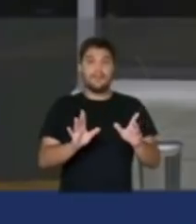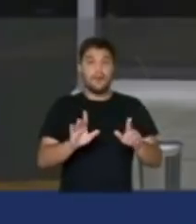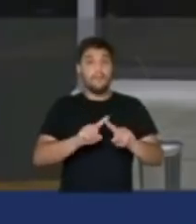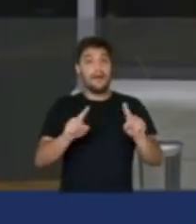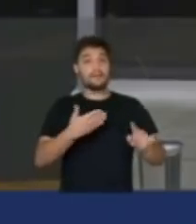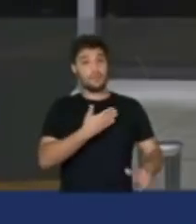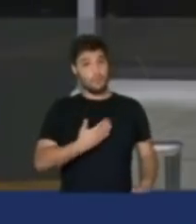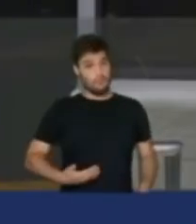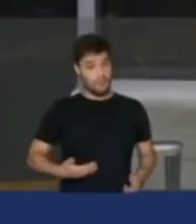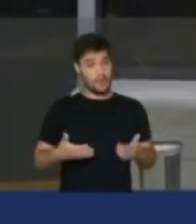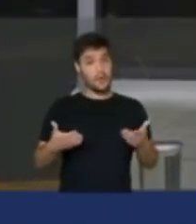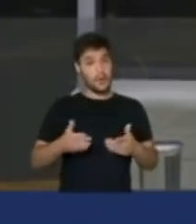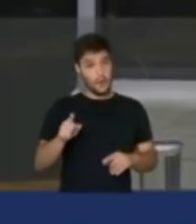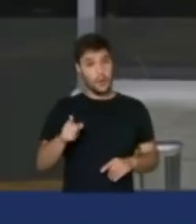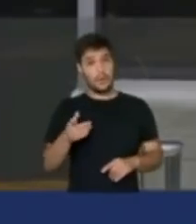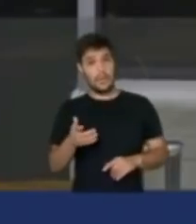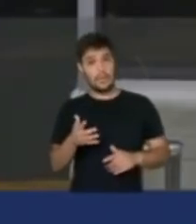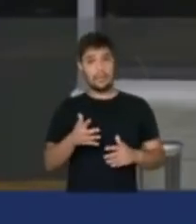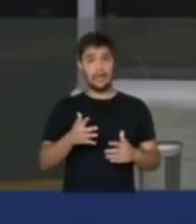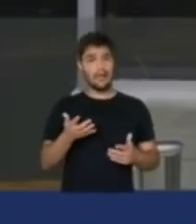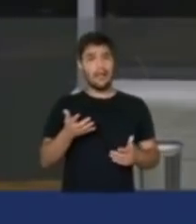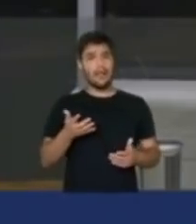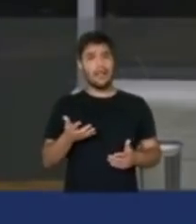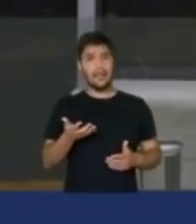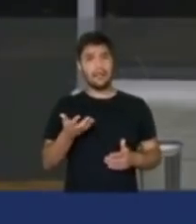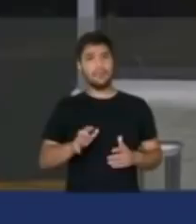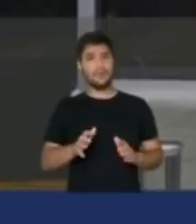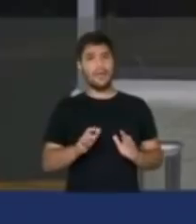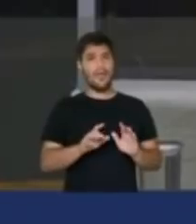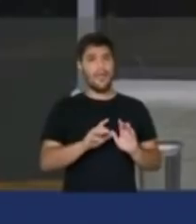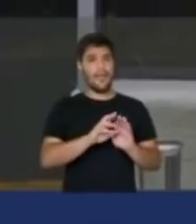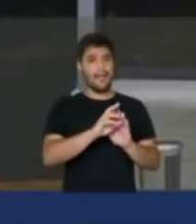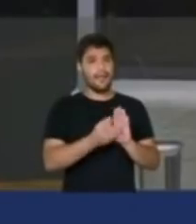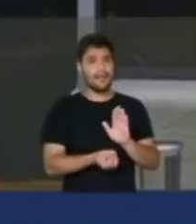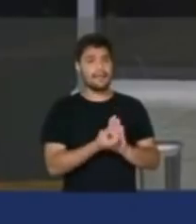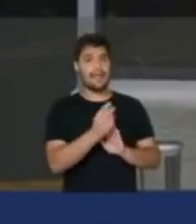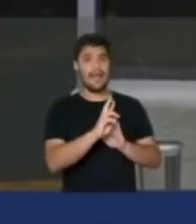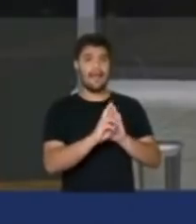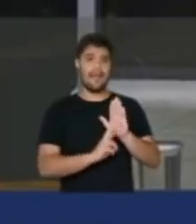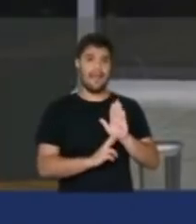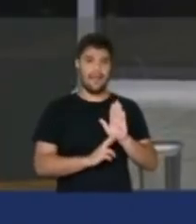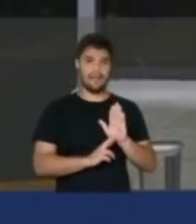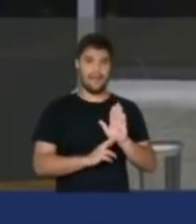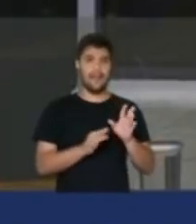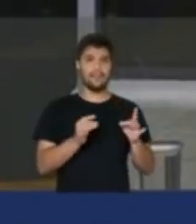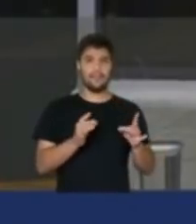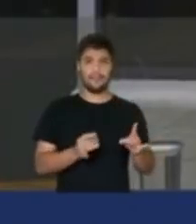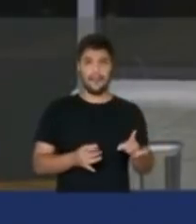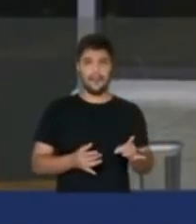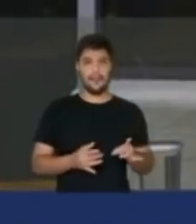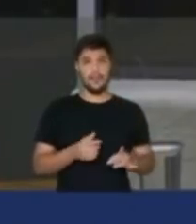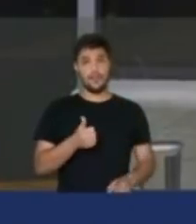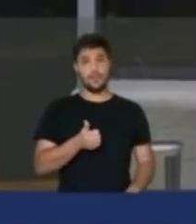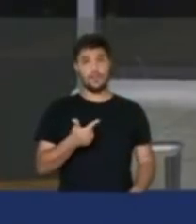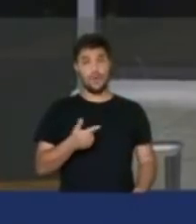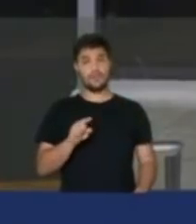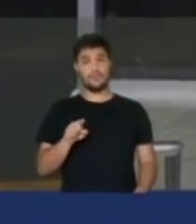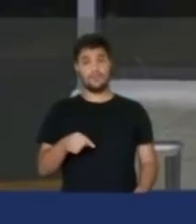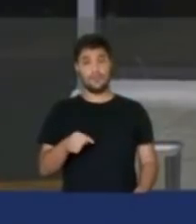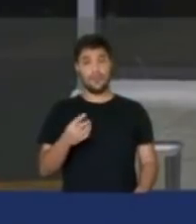obstáculos para fazer a regulamentação desse ajuste, desse reajuste de